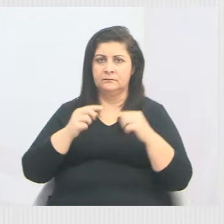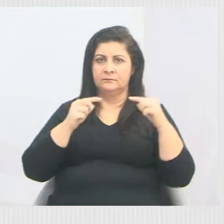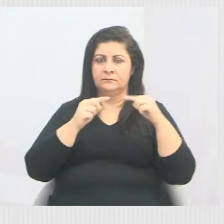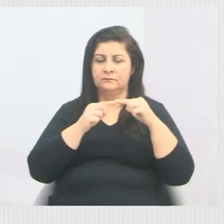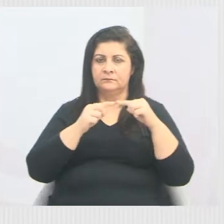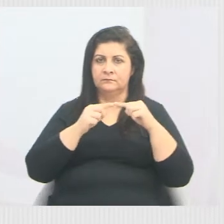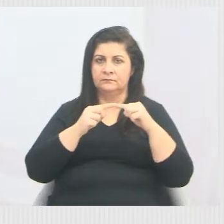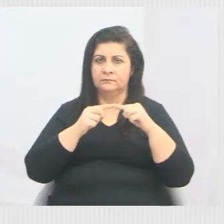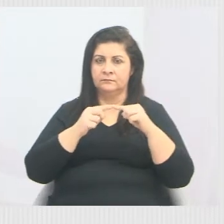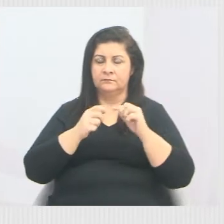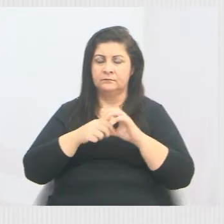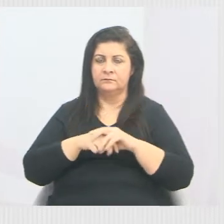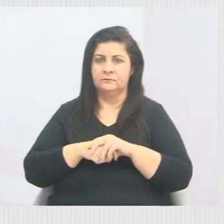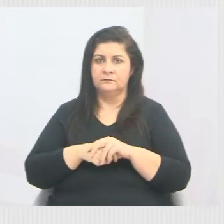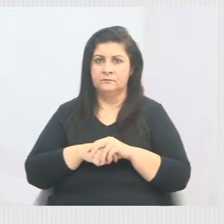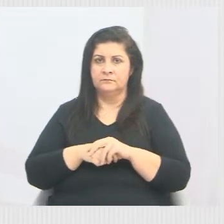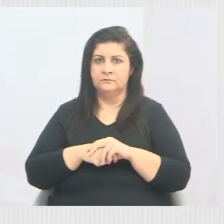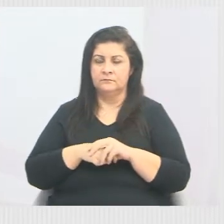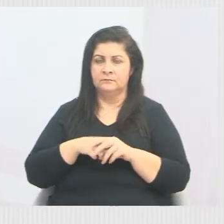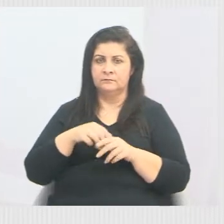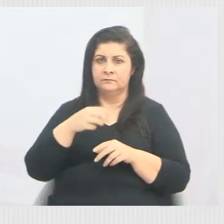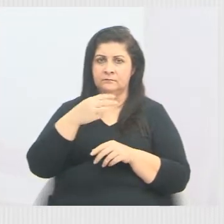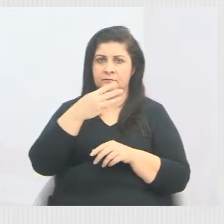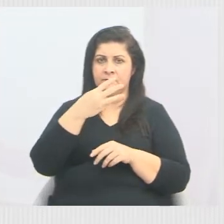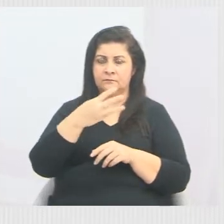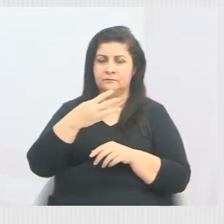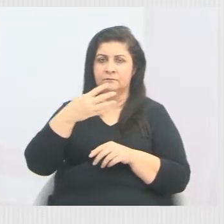anual orçada para 2021,